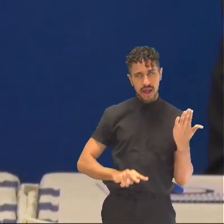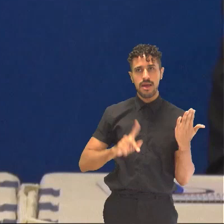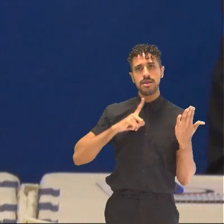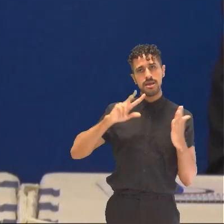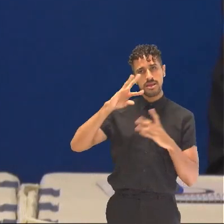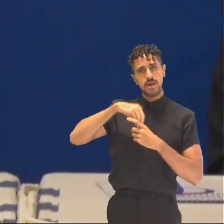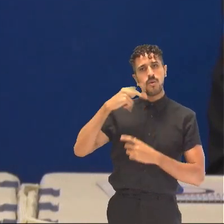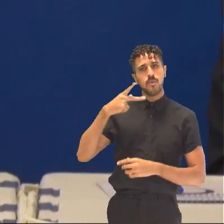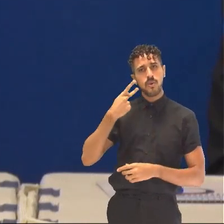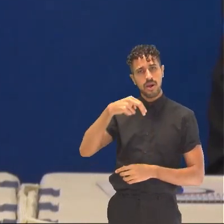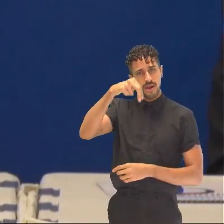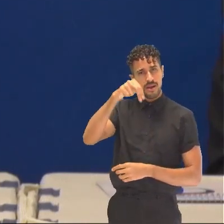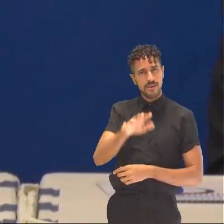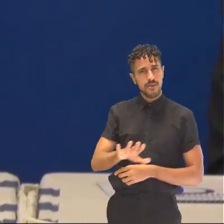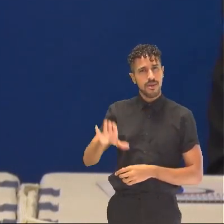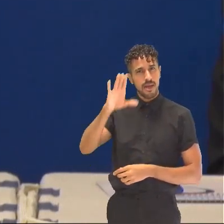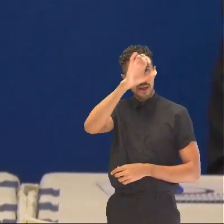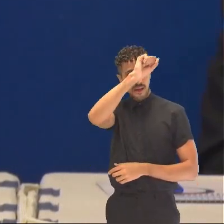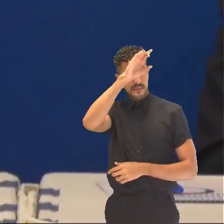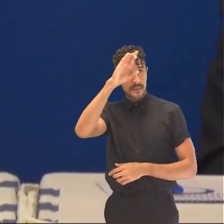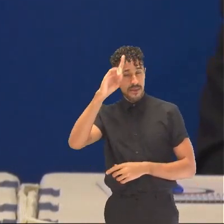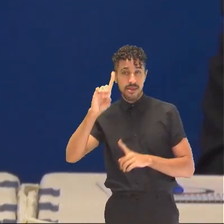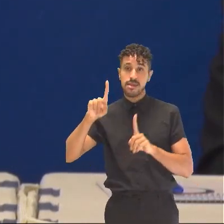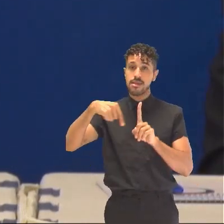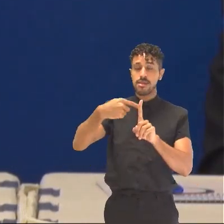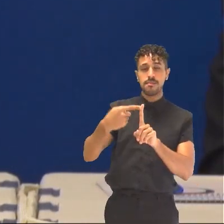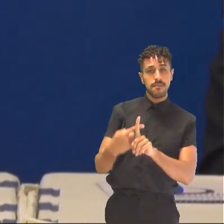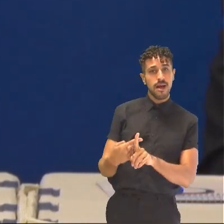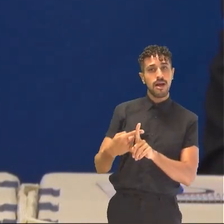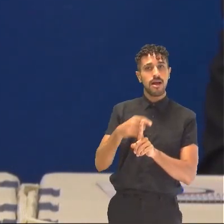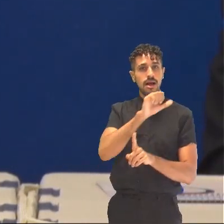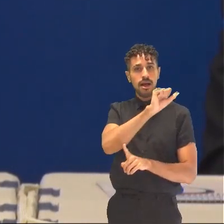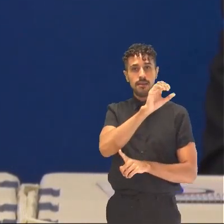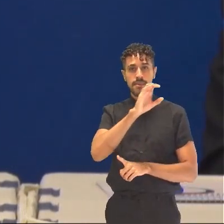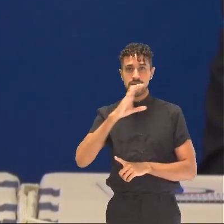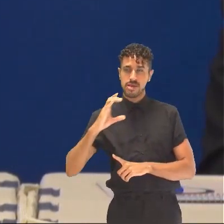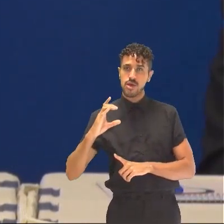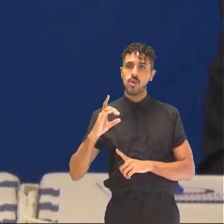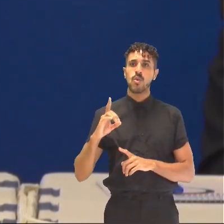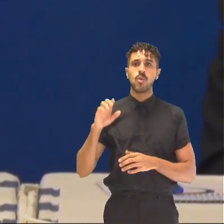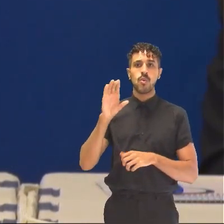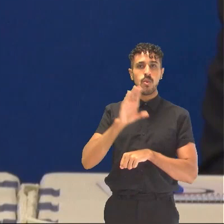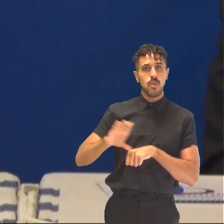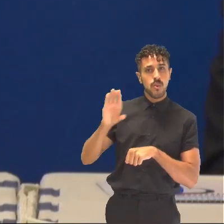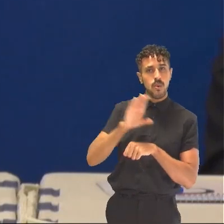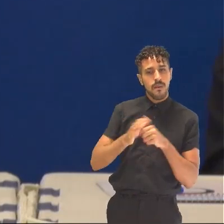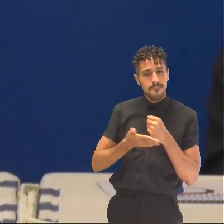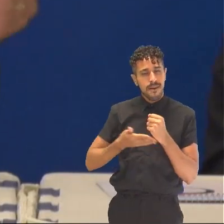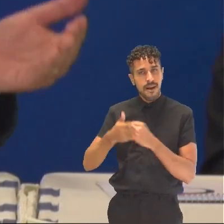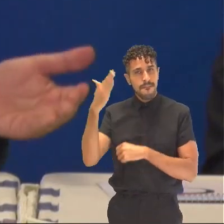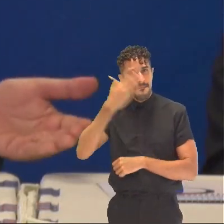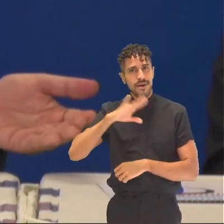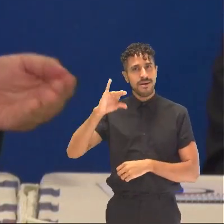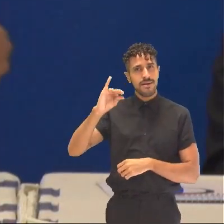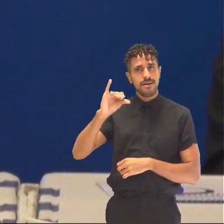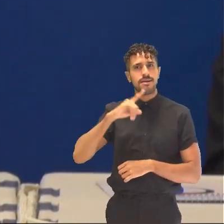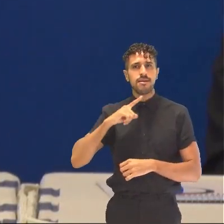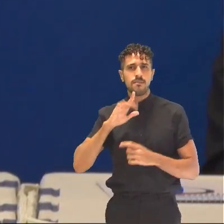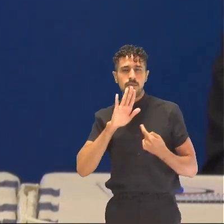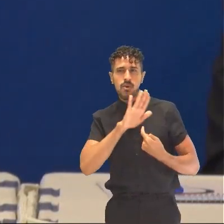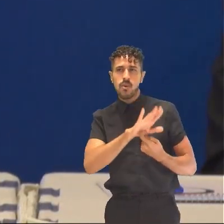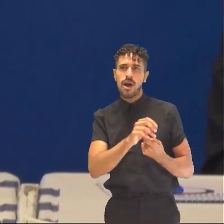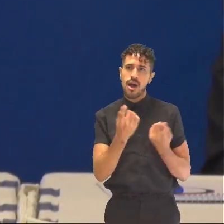Política Nacional de Alfabetização. Em seguida, por meio do ABC, o curso Alfabetização Baseado na Ciência, que contou inicialmente